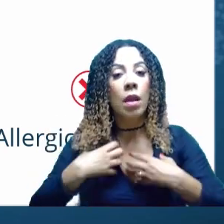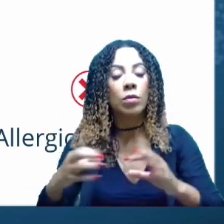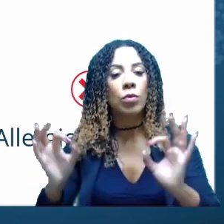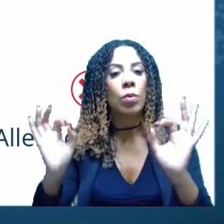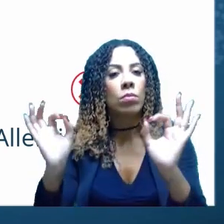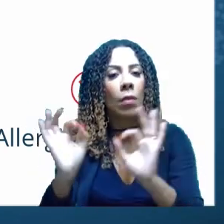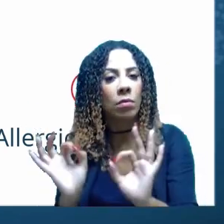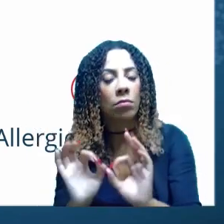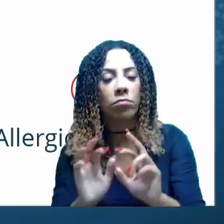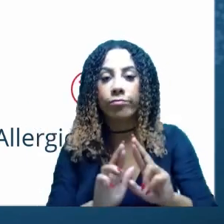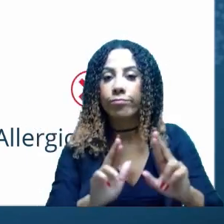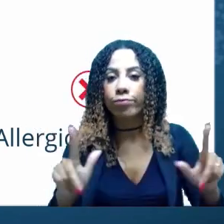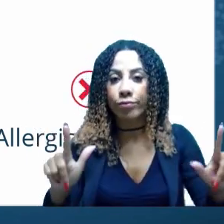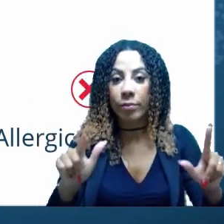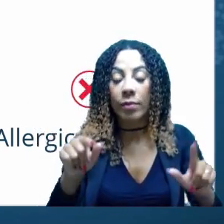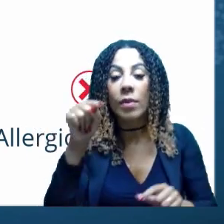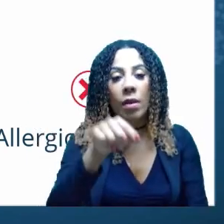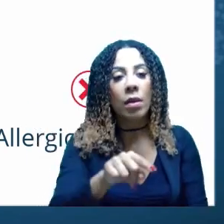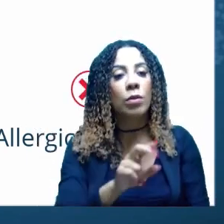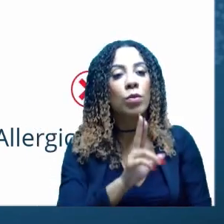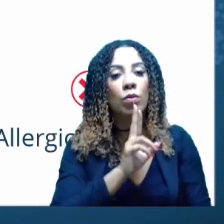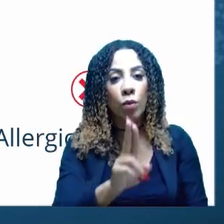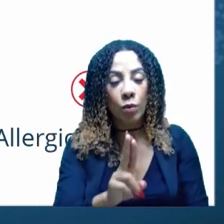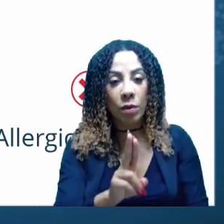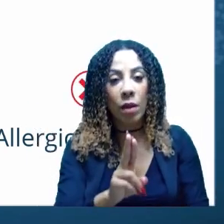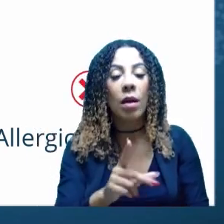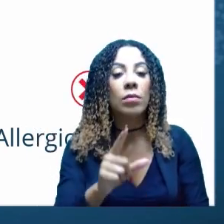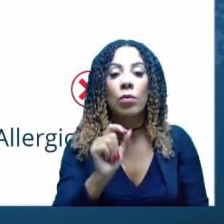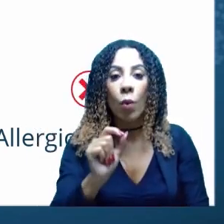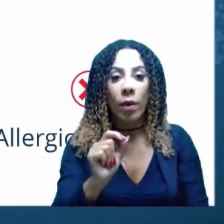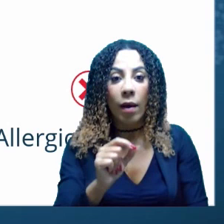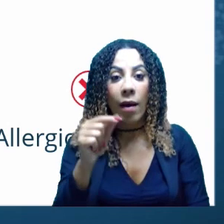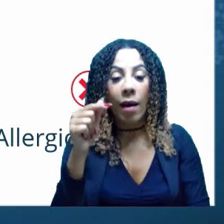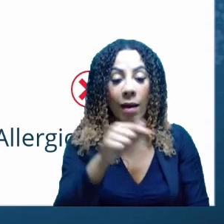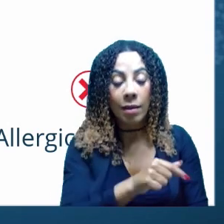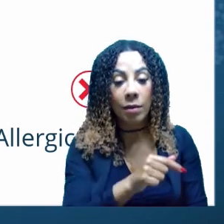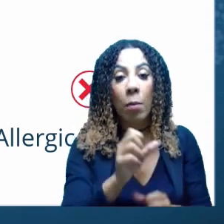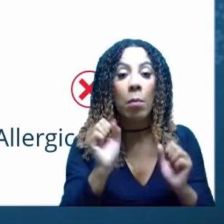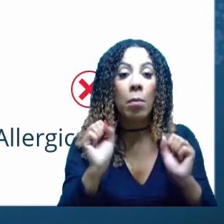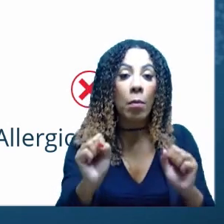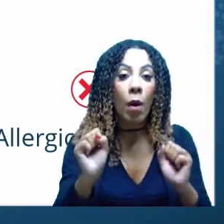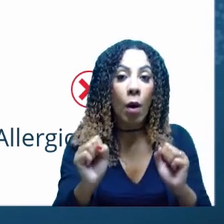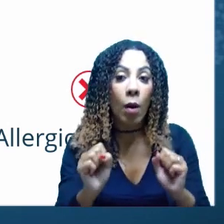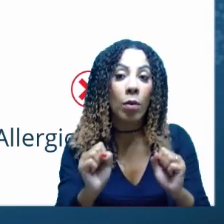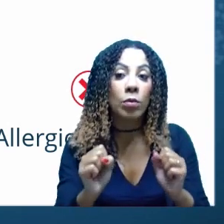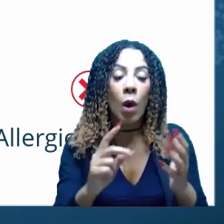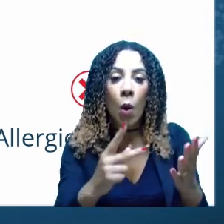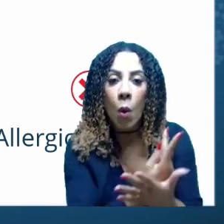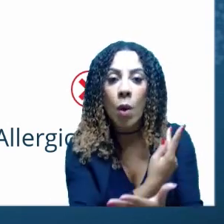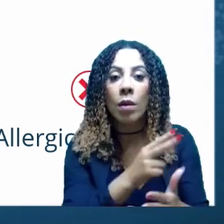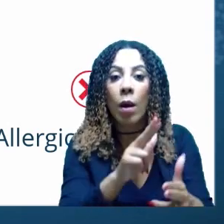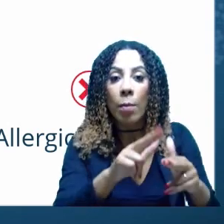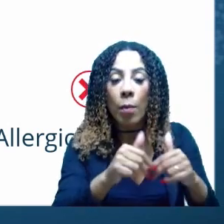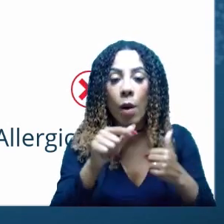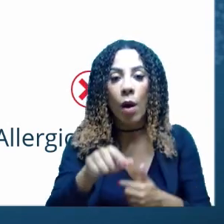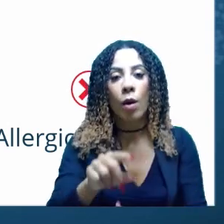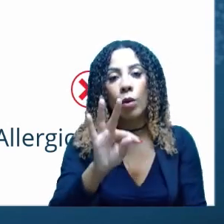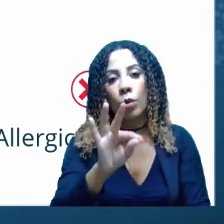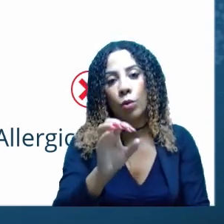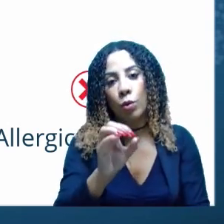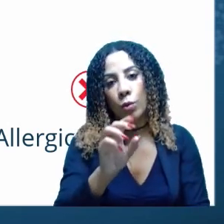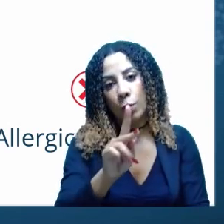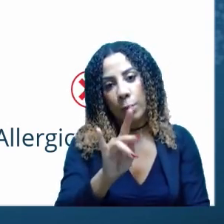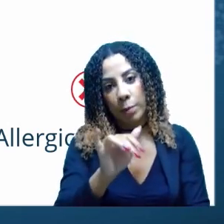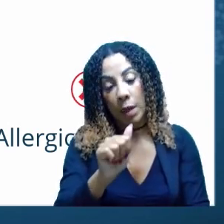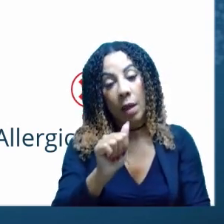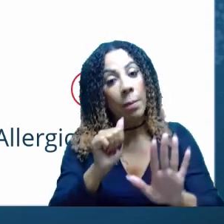que esses efeitos adversos eles podem estar relacionados à atopia, mas vários estudos ainda